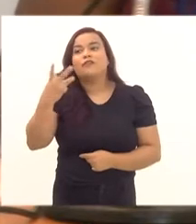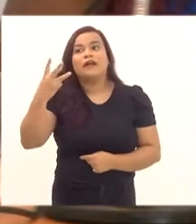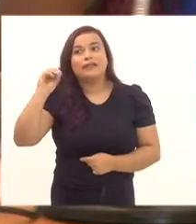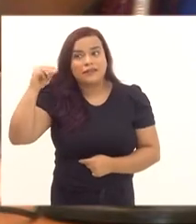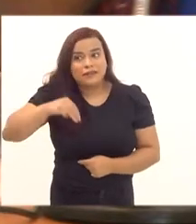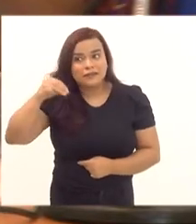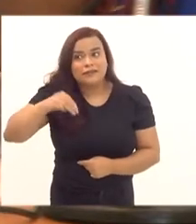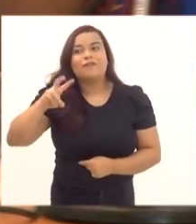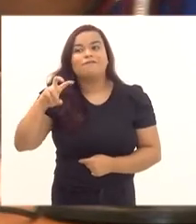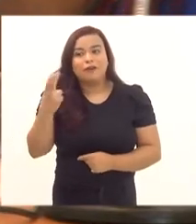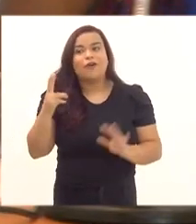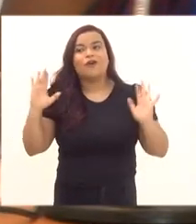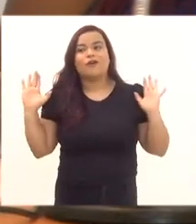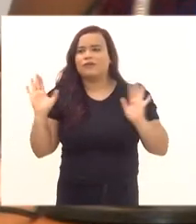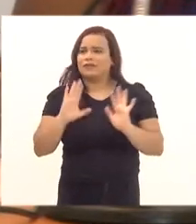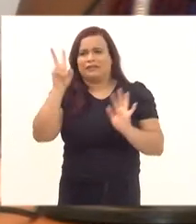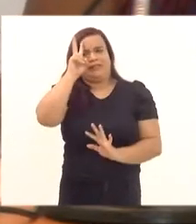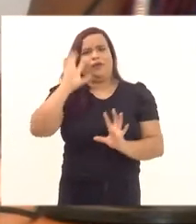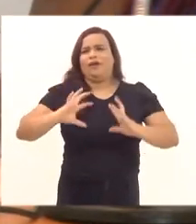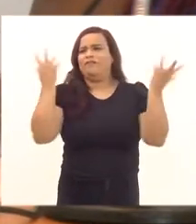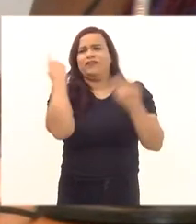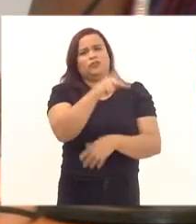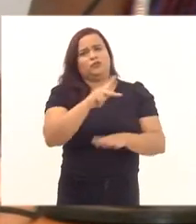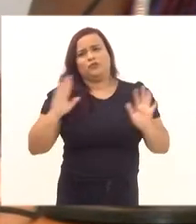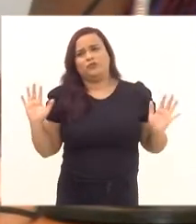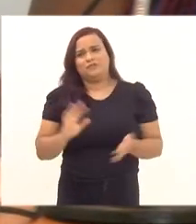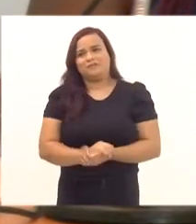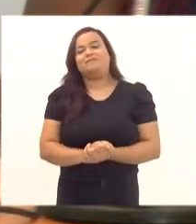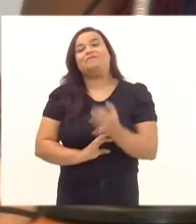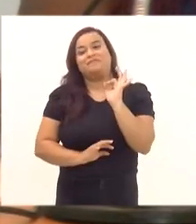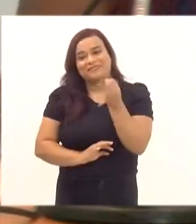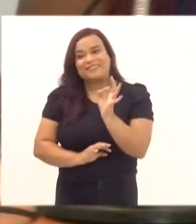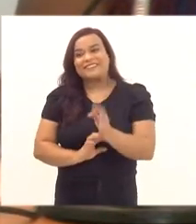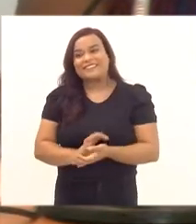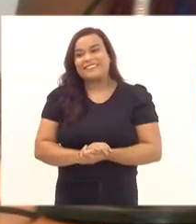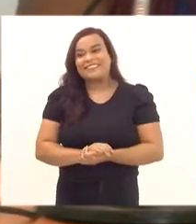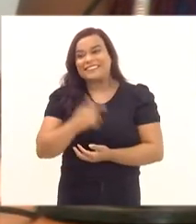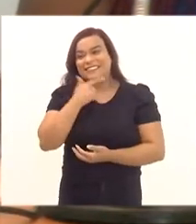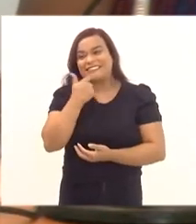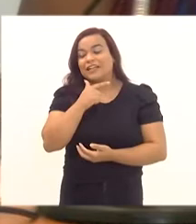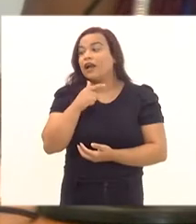segunda-feira a festa é sua mas quando